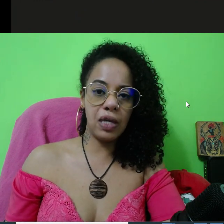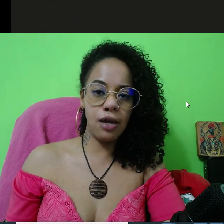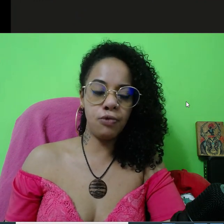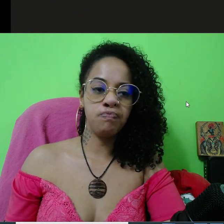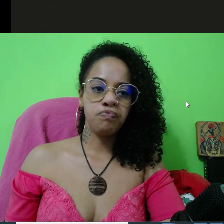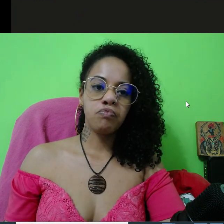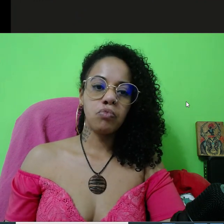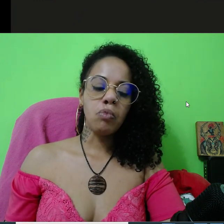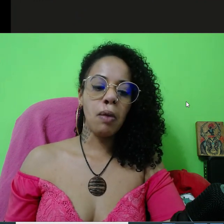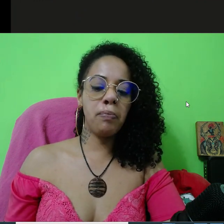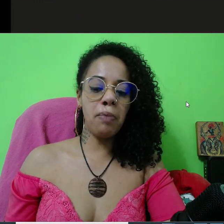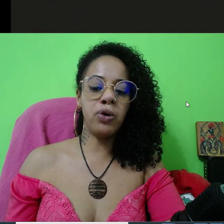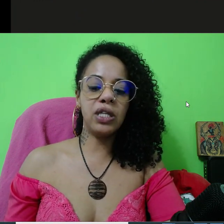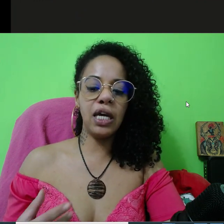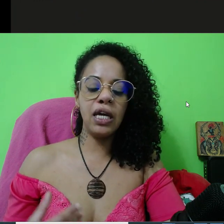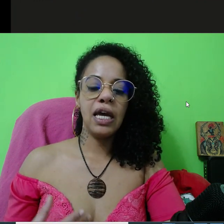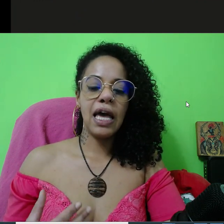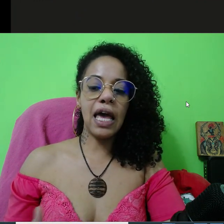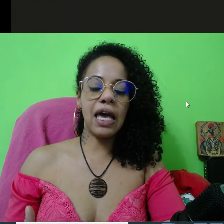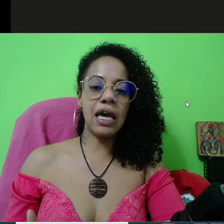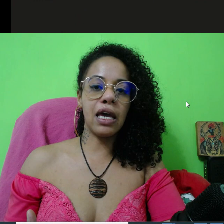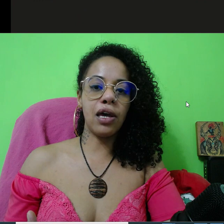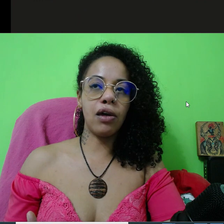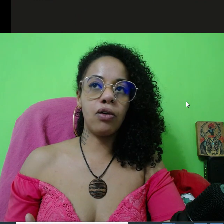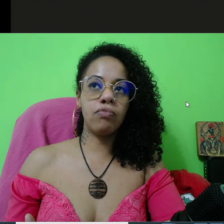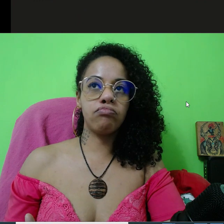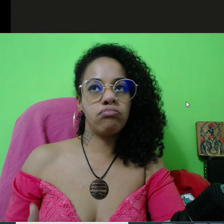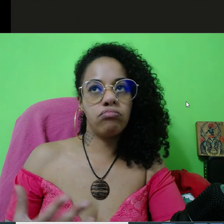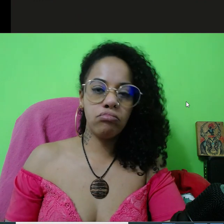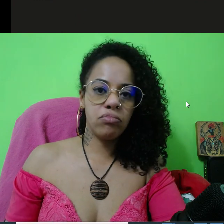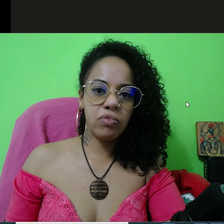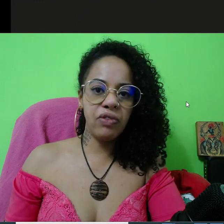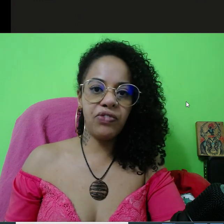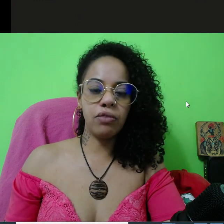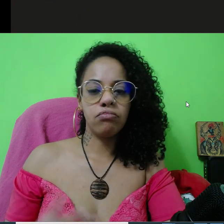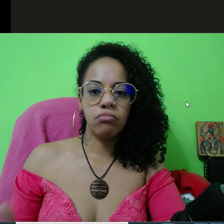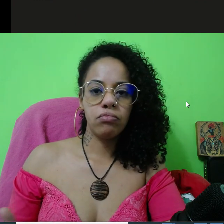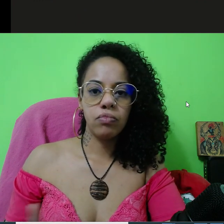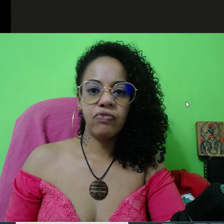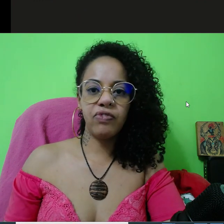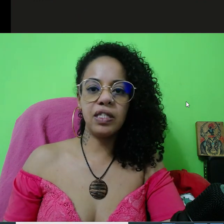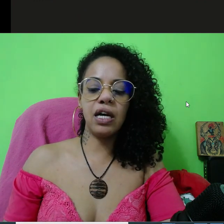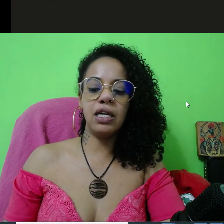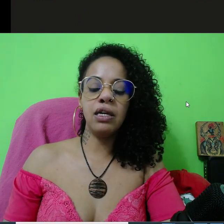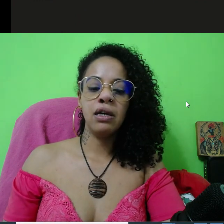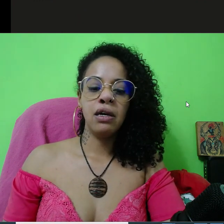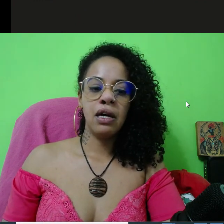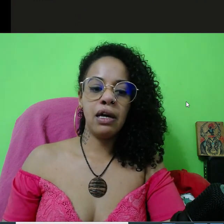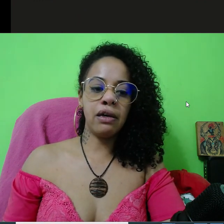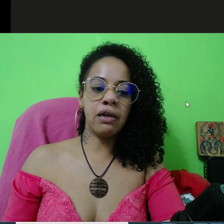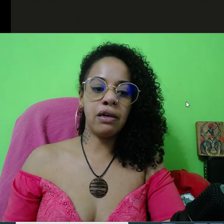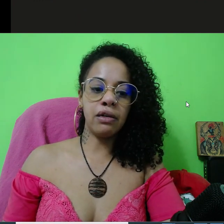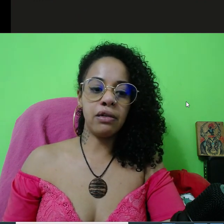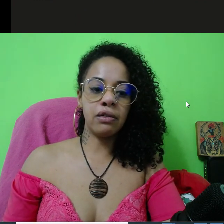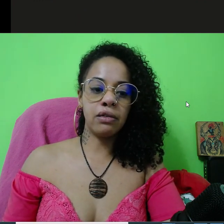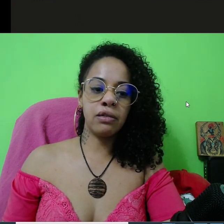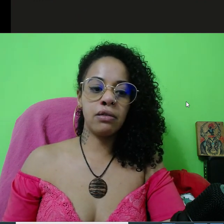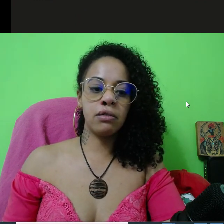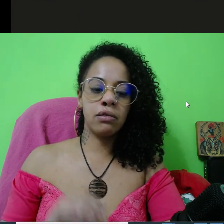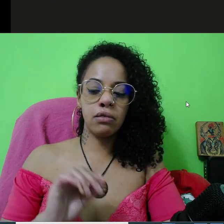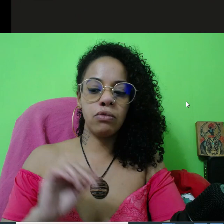única ferramenta que eu tenho para poder Enfim fazer aí